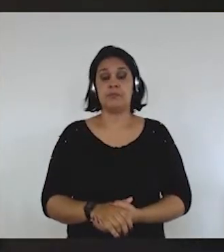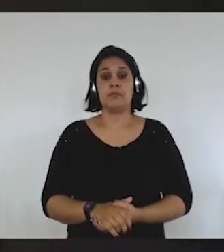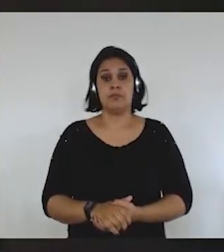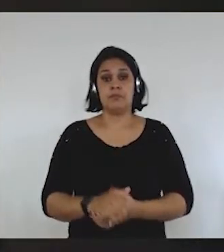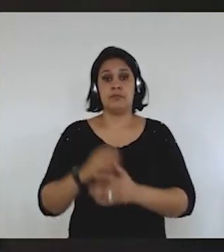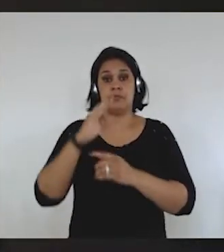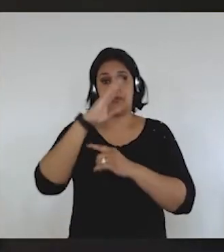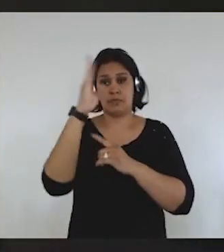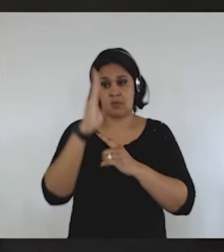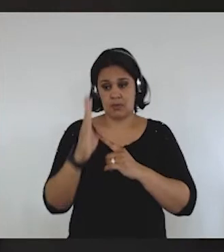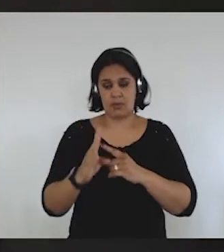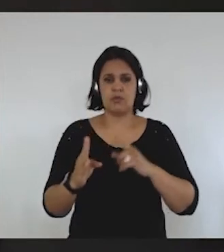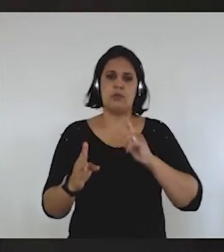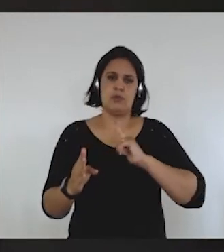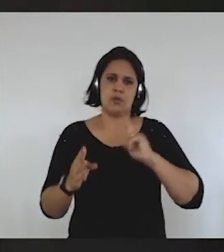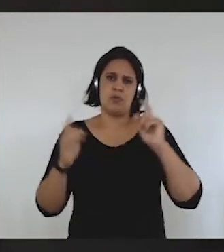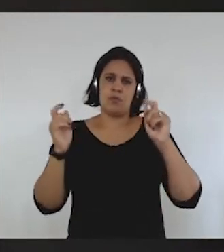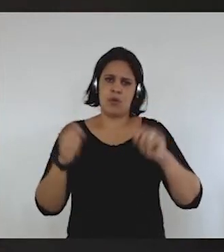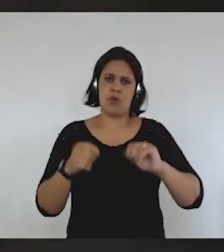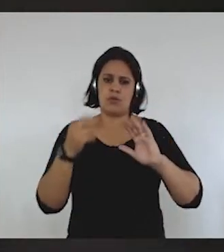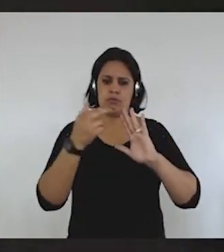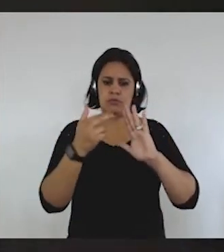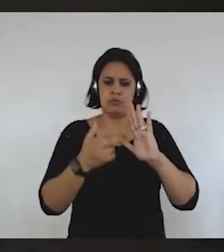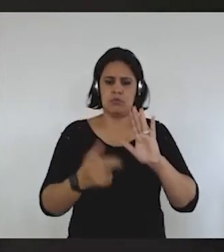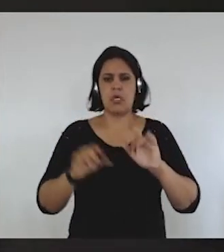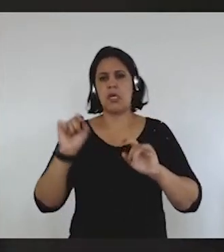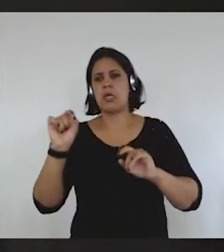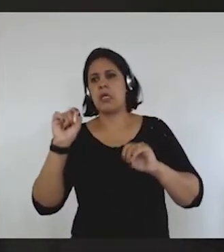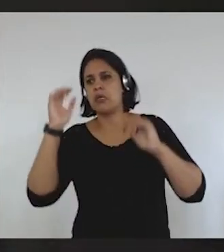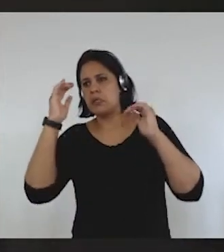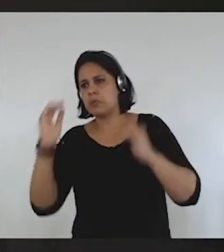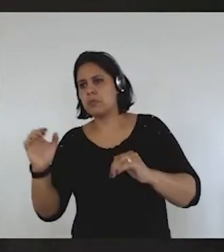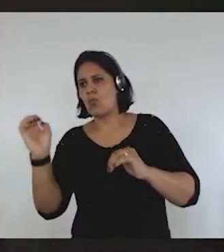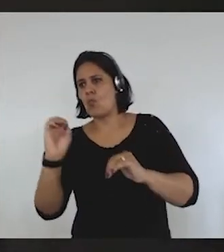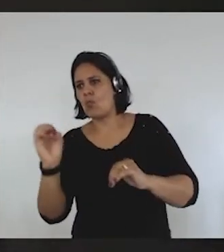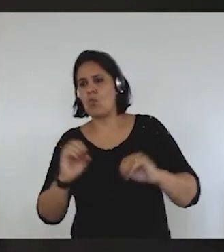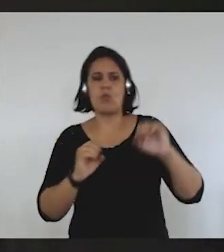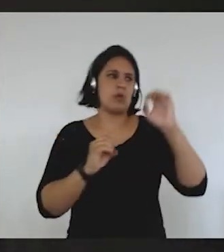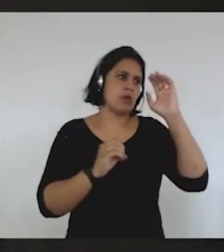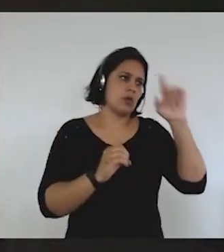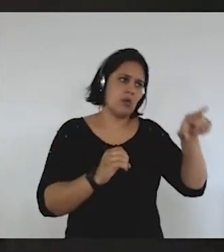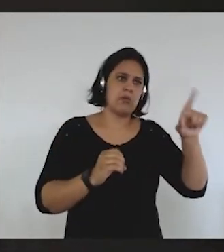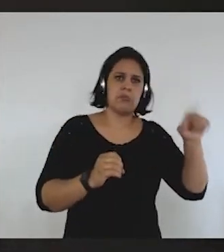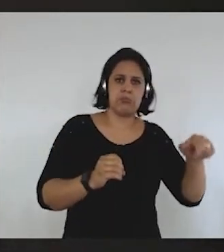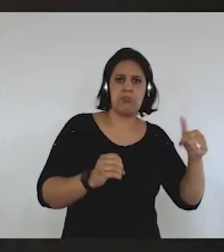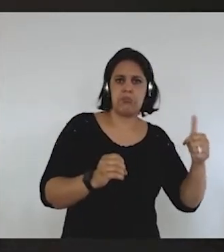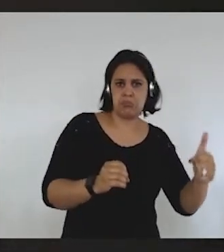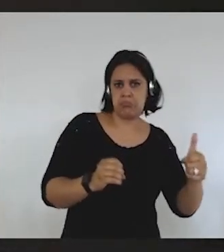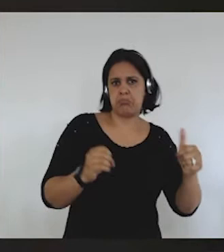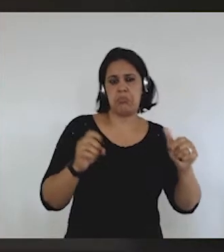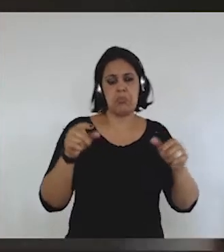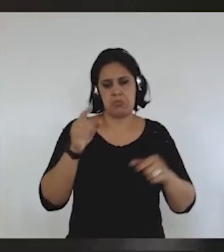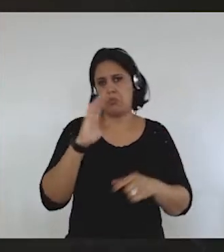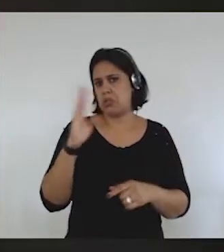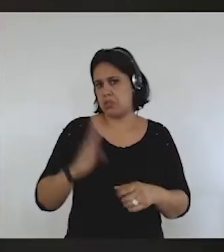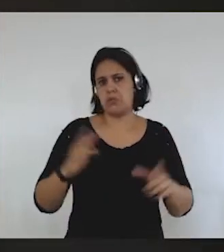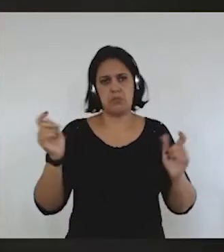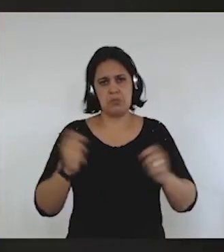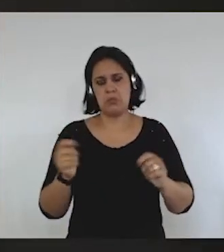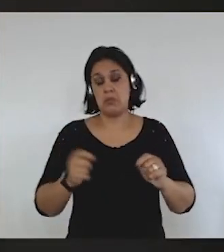tem todo o direito de regulamentar quem é persona não grata e quem não é, e estabelecer quem é Estado acreditado, quem não